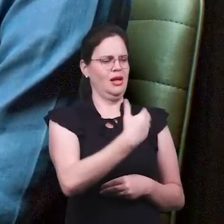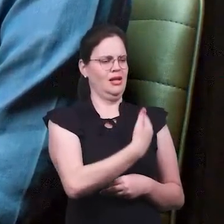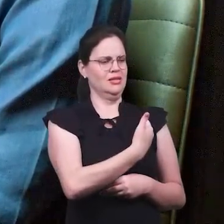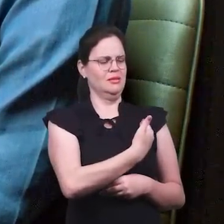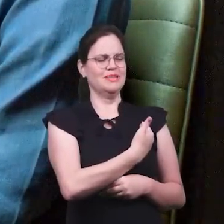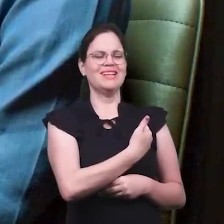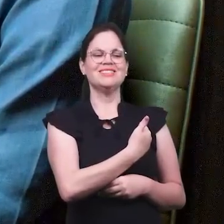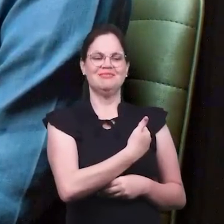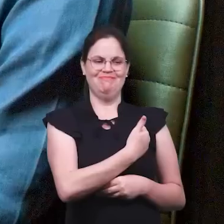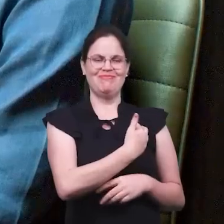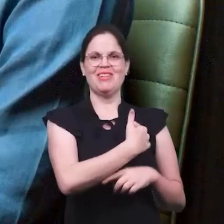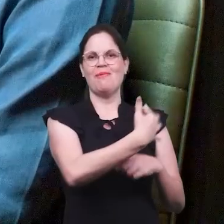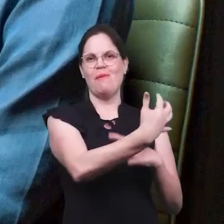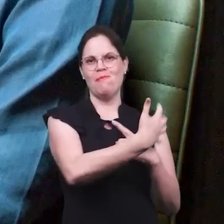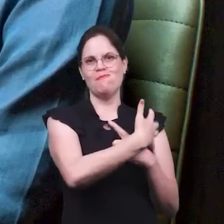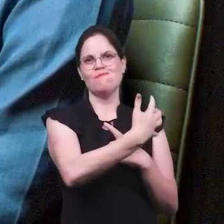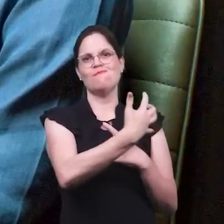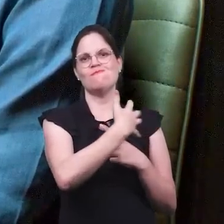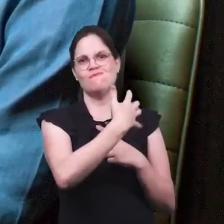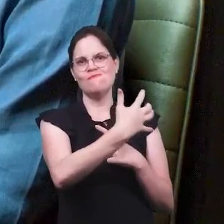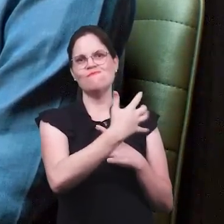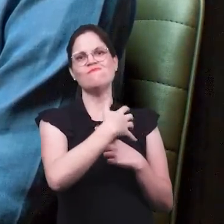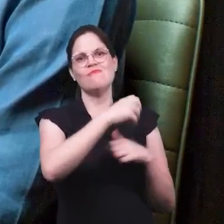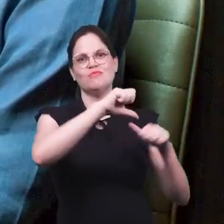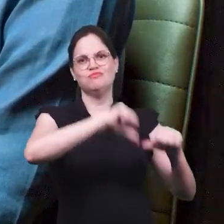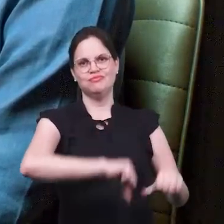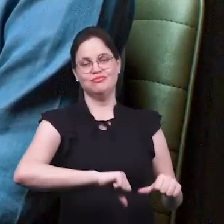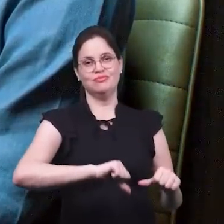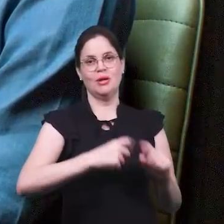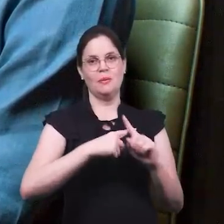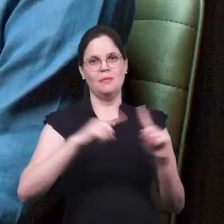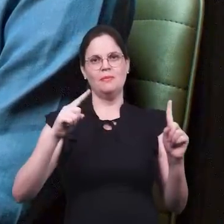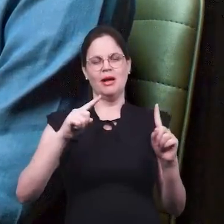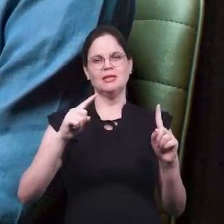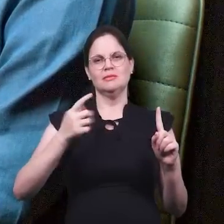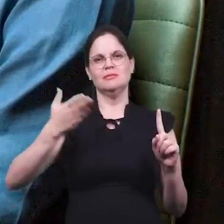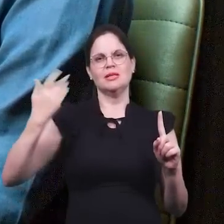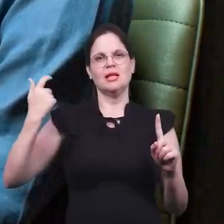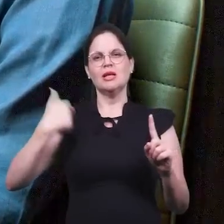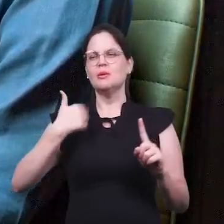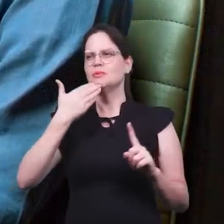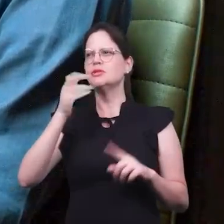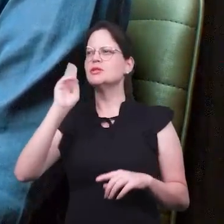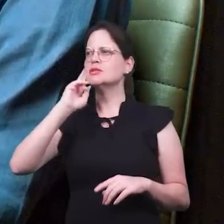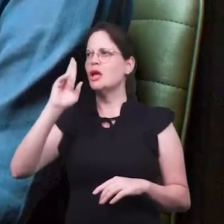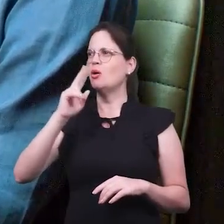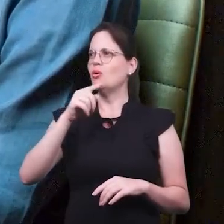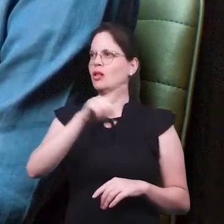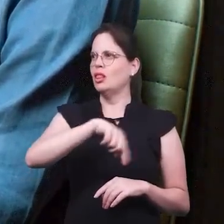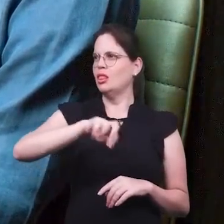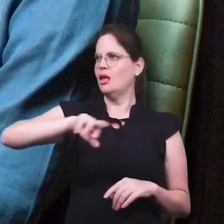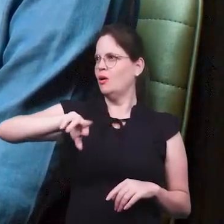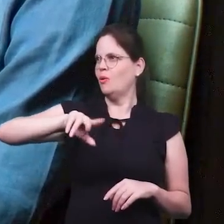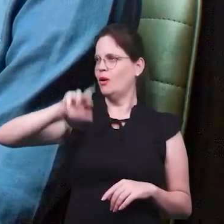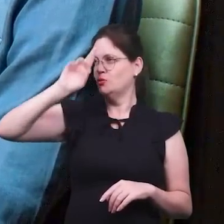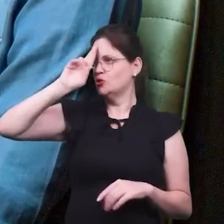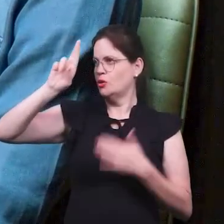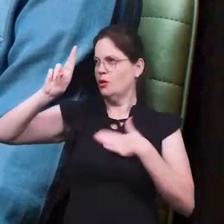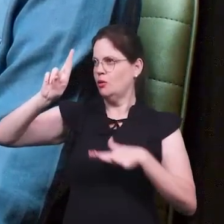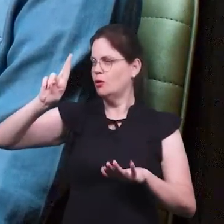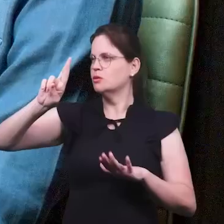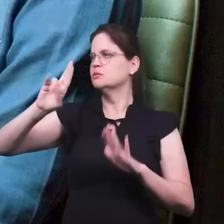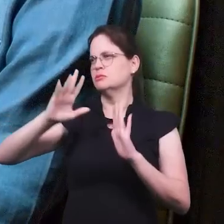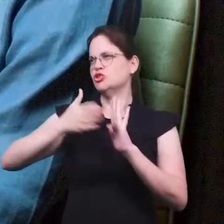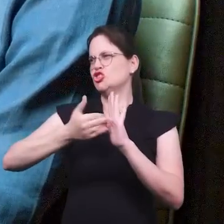dificultaram. E aquela época eu sempre pedi ao Senhor para tirar tudo que não fosse do Senhor, para que eu pudesse seguir os